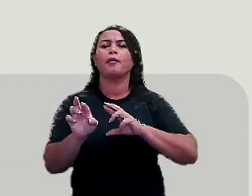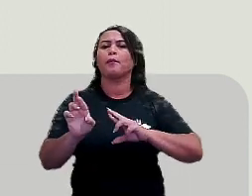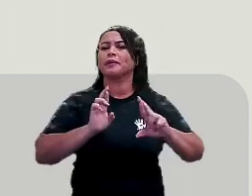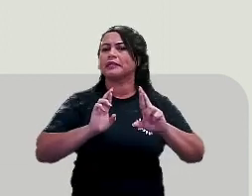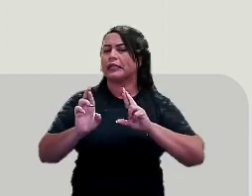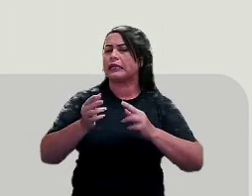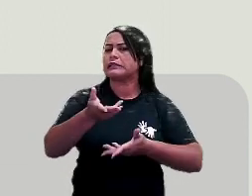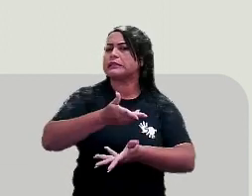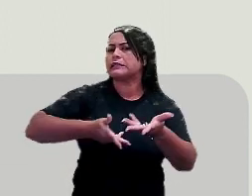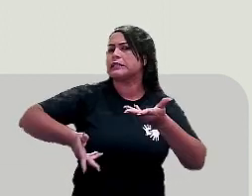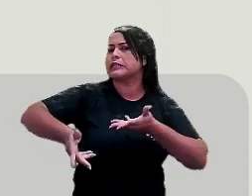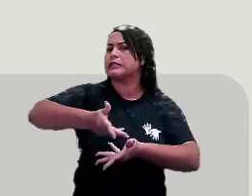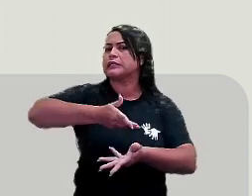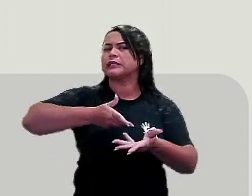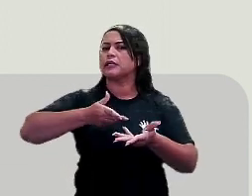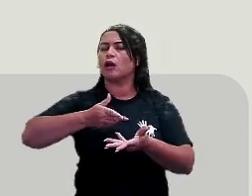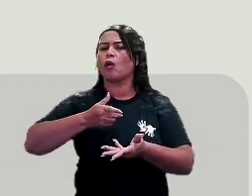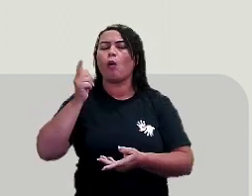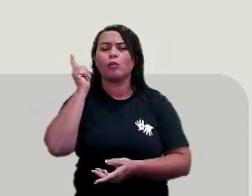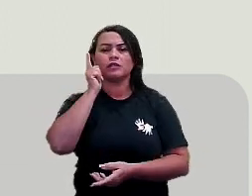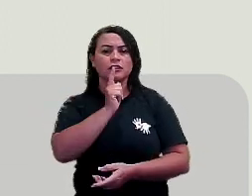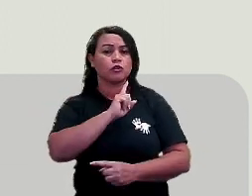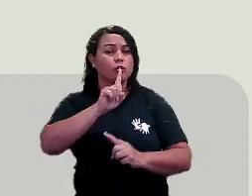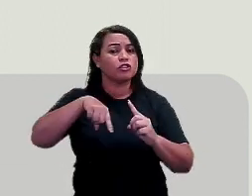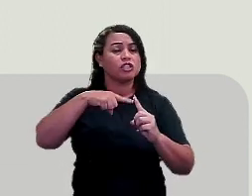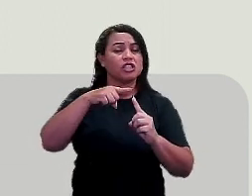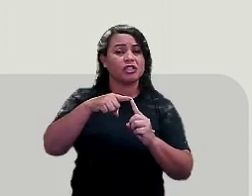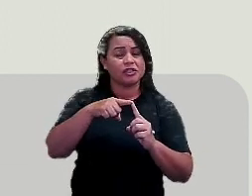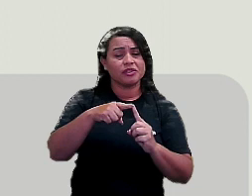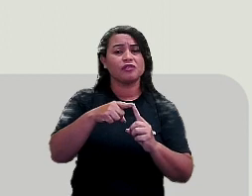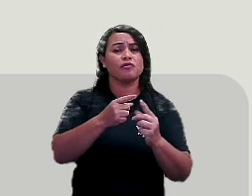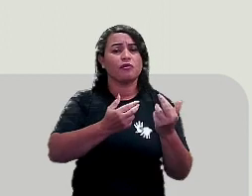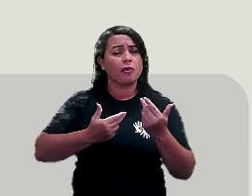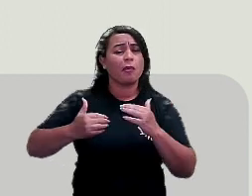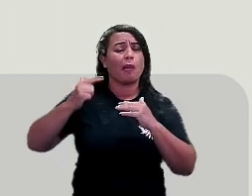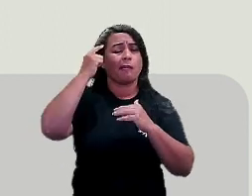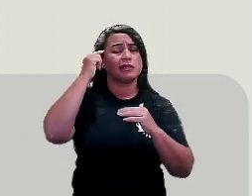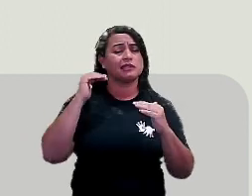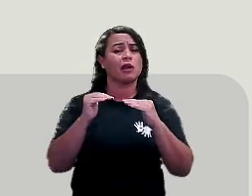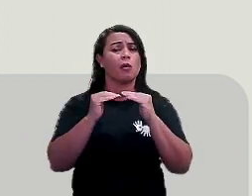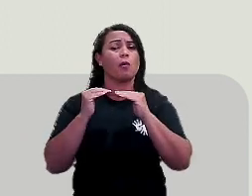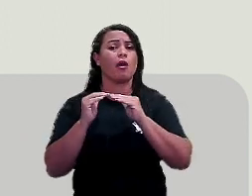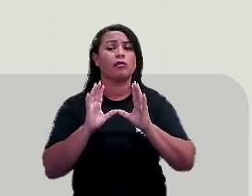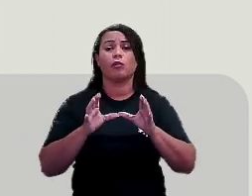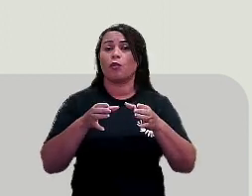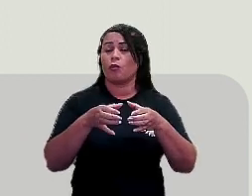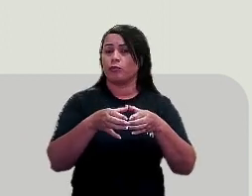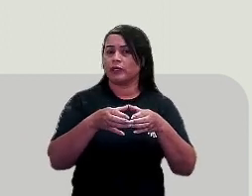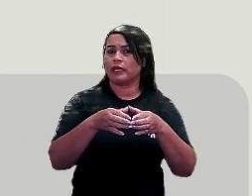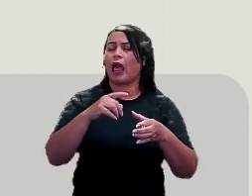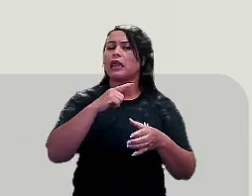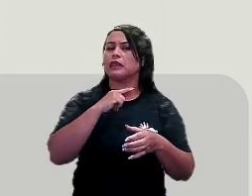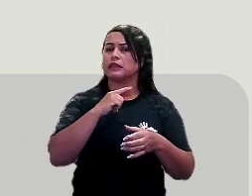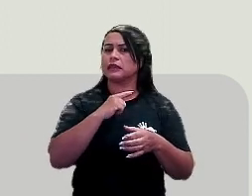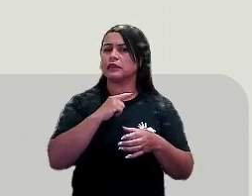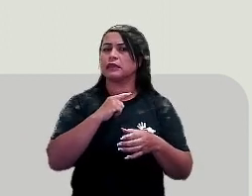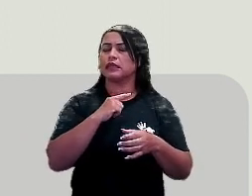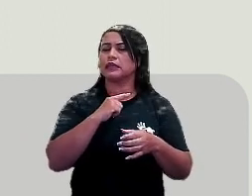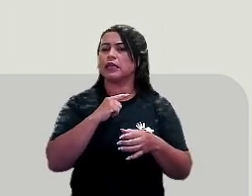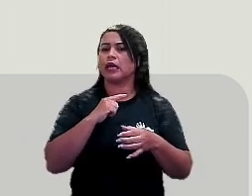alcançar objetivos e interesses comuns. Para a gente revisar, comunidades são pessoas que têm uma